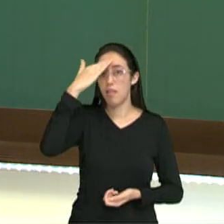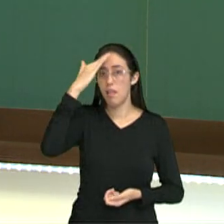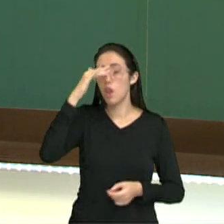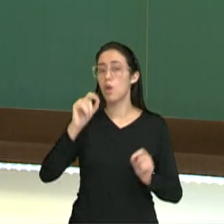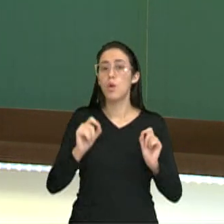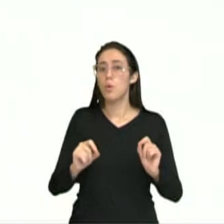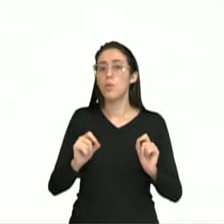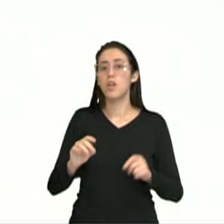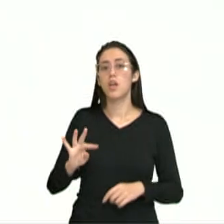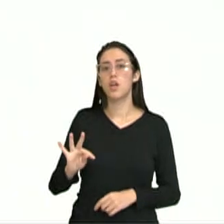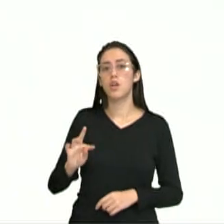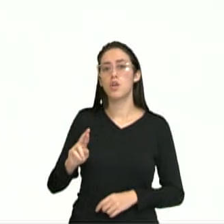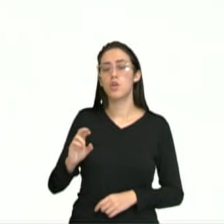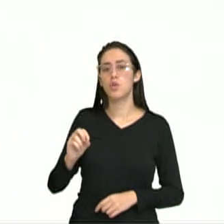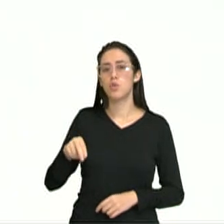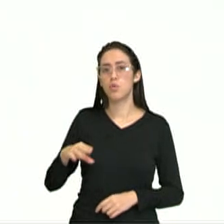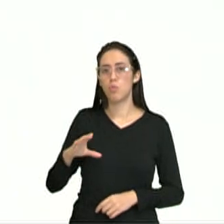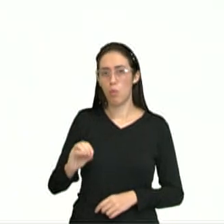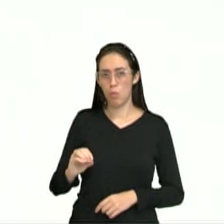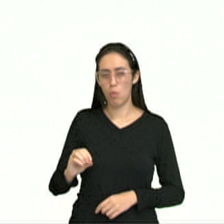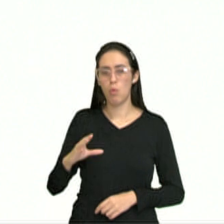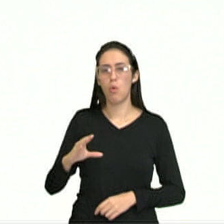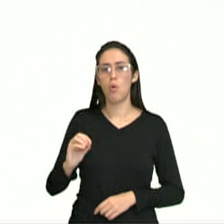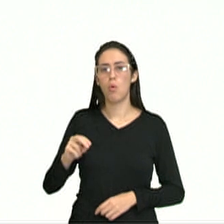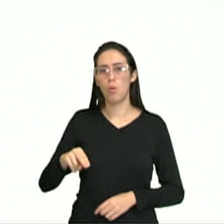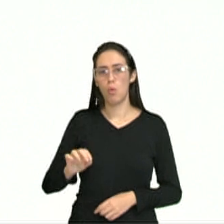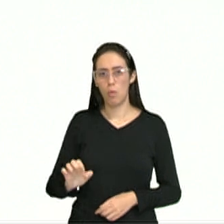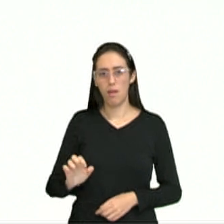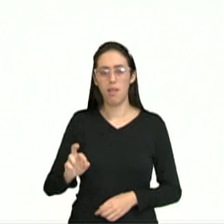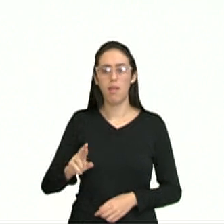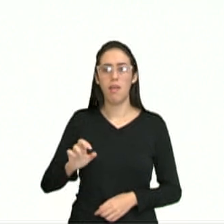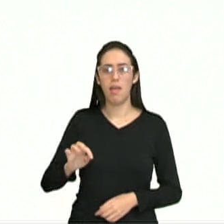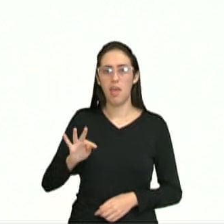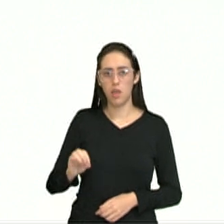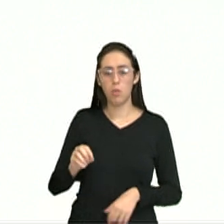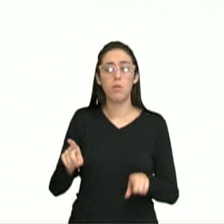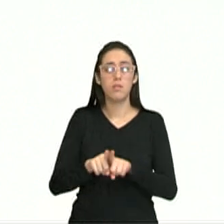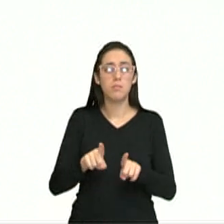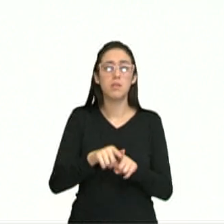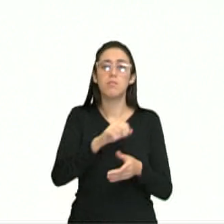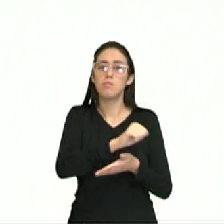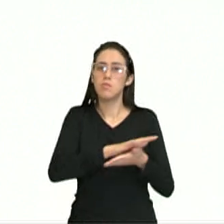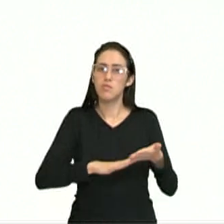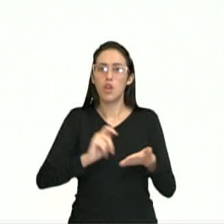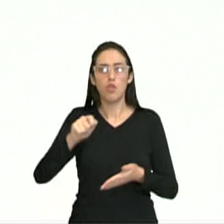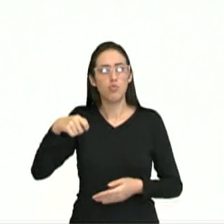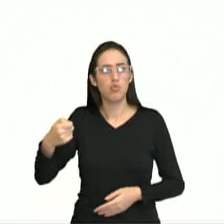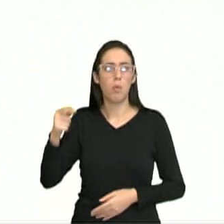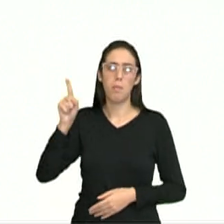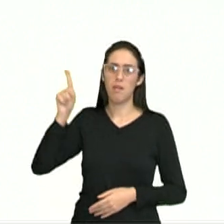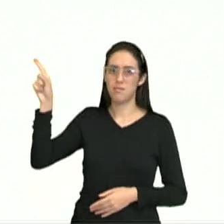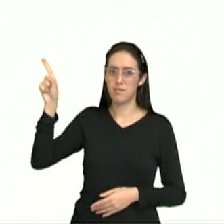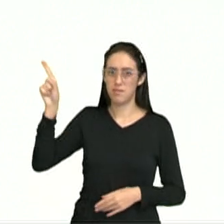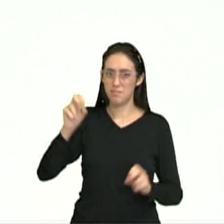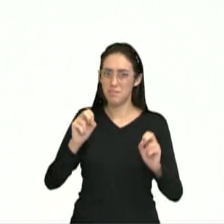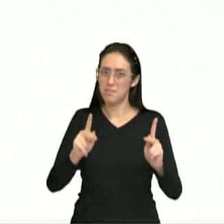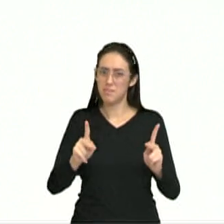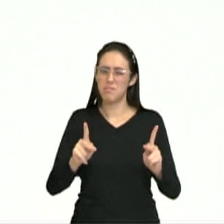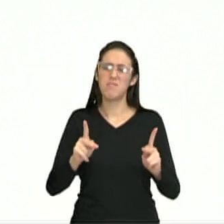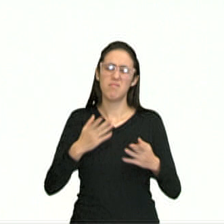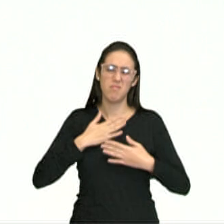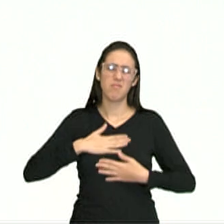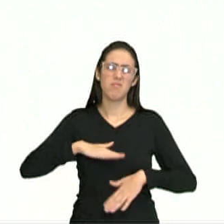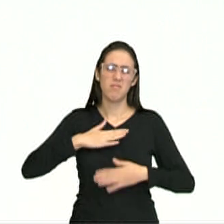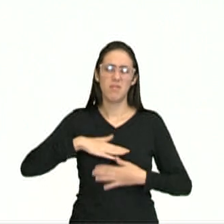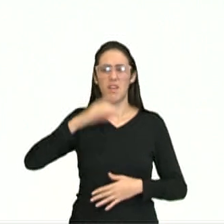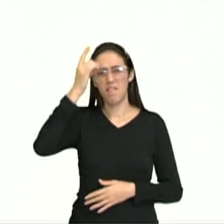cone reto e resolver exercícios envolvendo conceitos de tronco de cone. Tranquilo, gente? Bem fácil